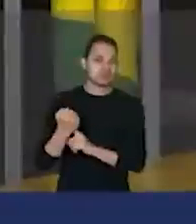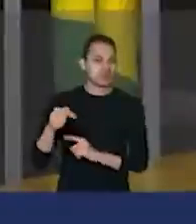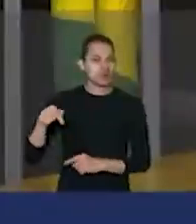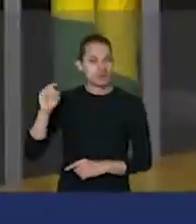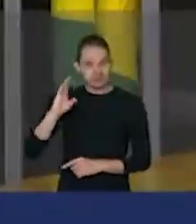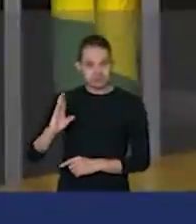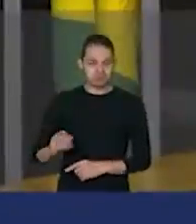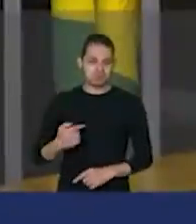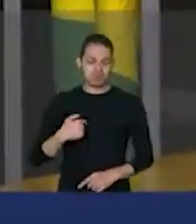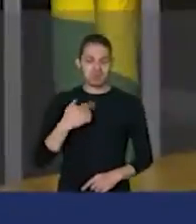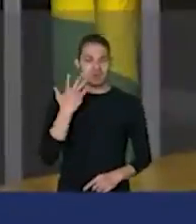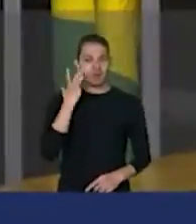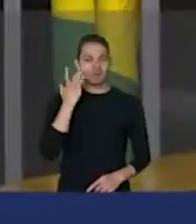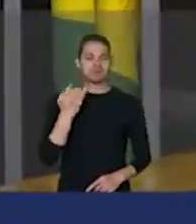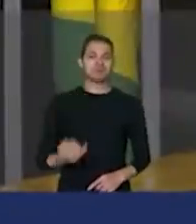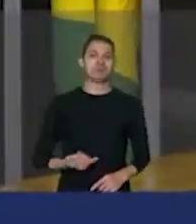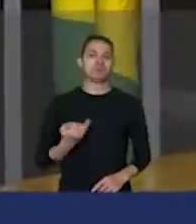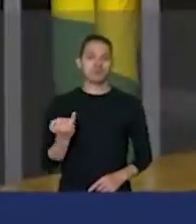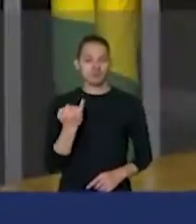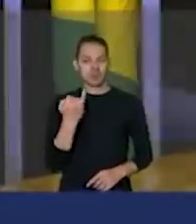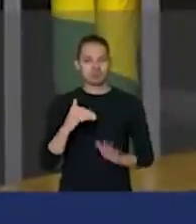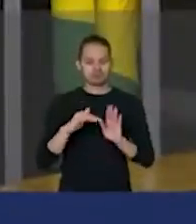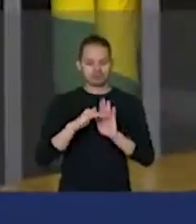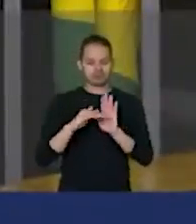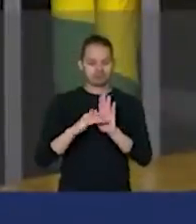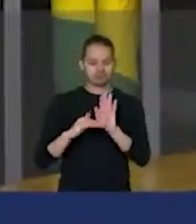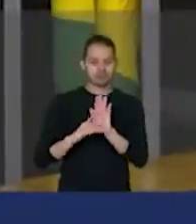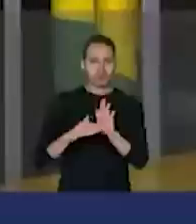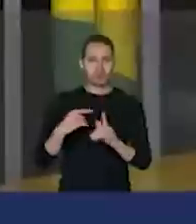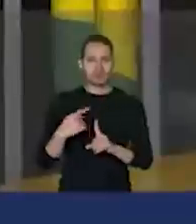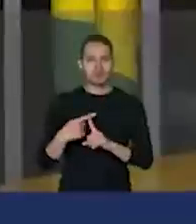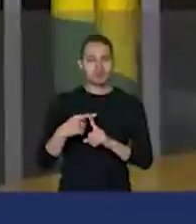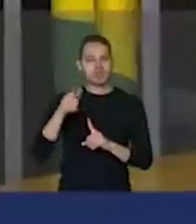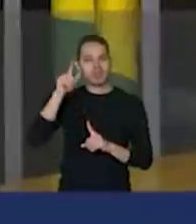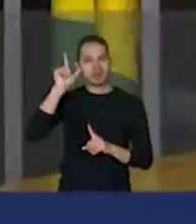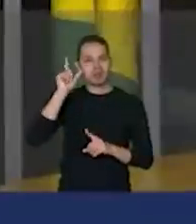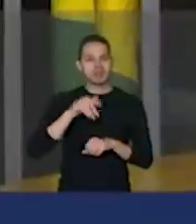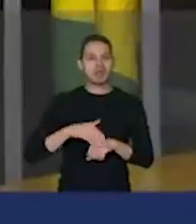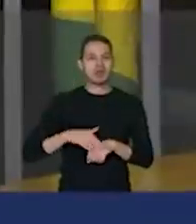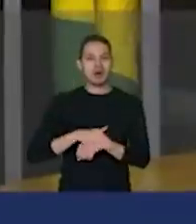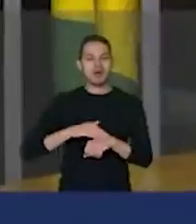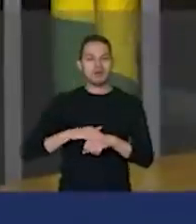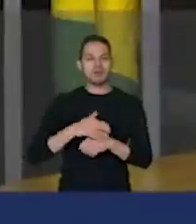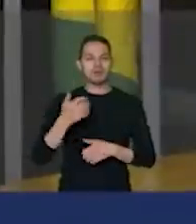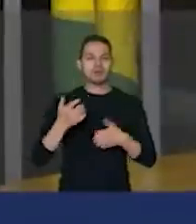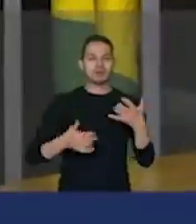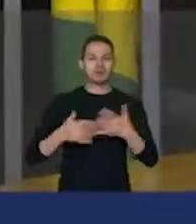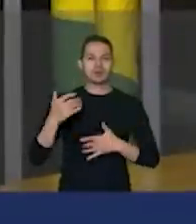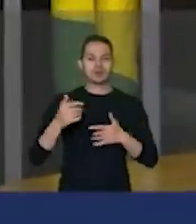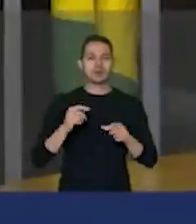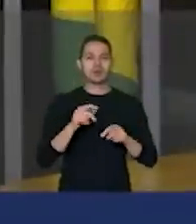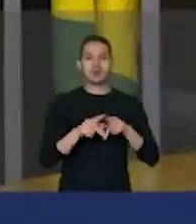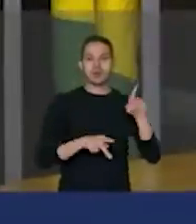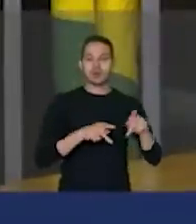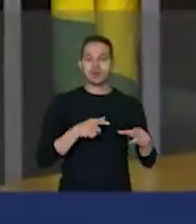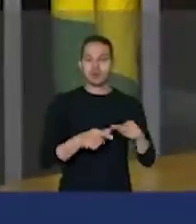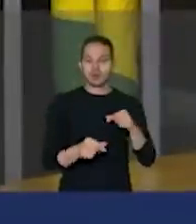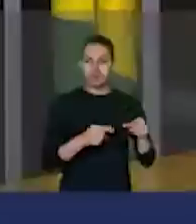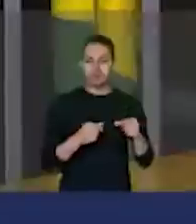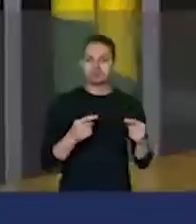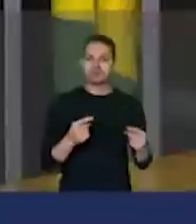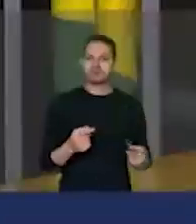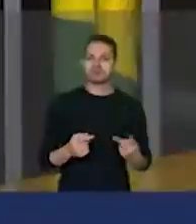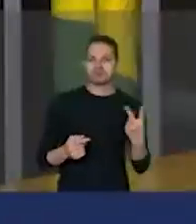importante a gente ele está porque nós conversávamos homens tem que o japonês com todas as suas virtudes